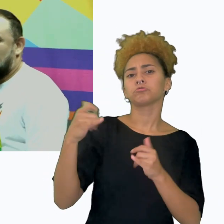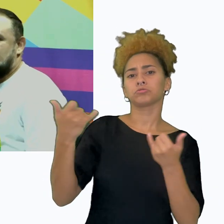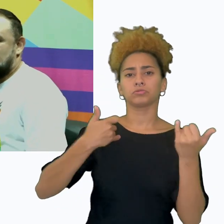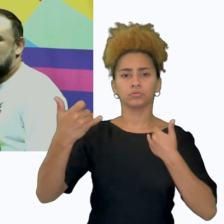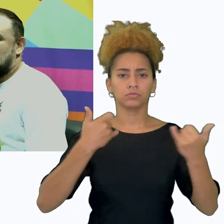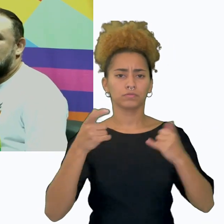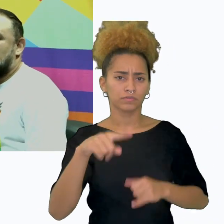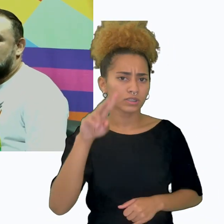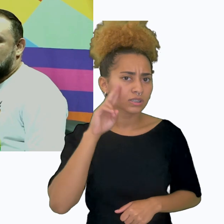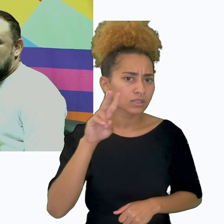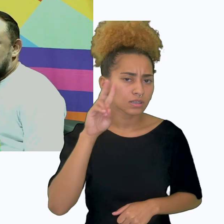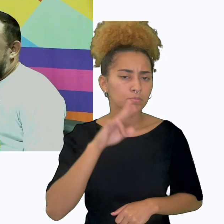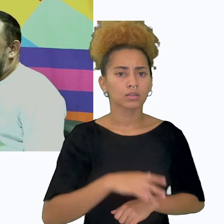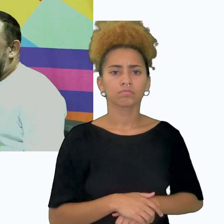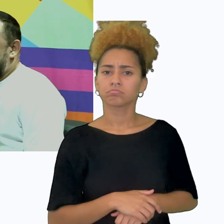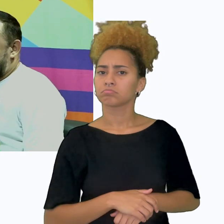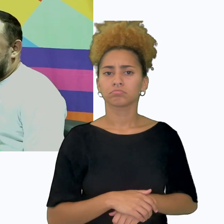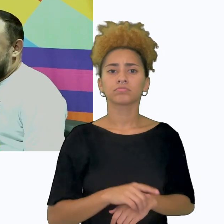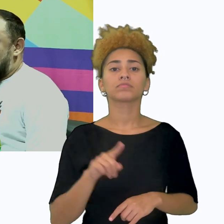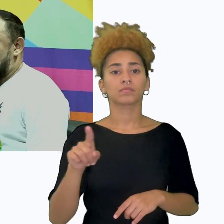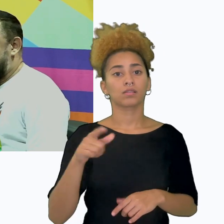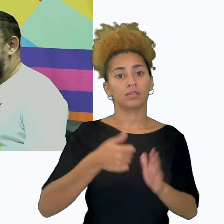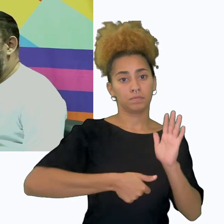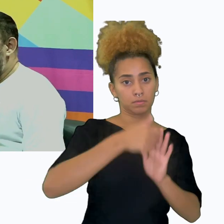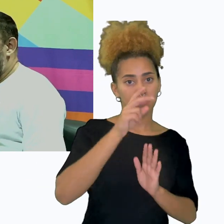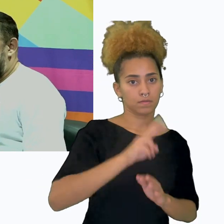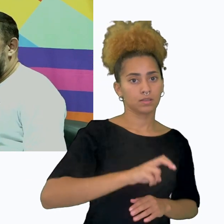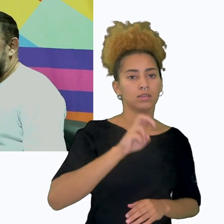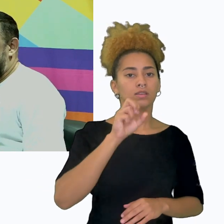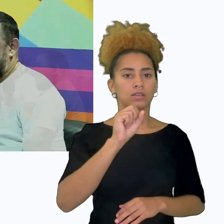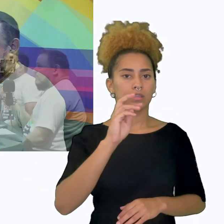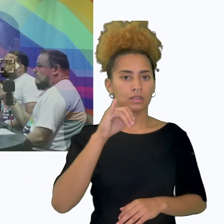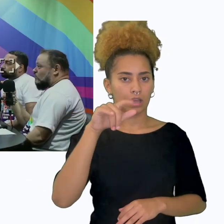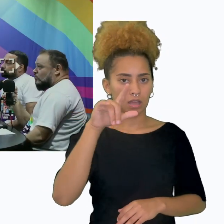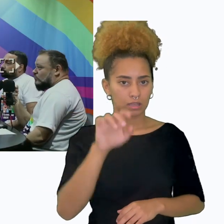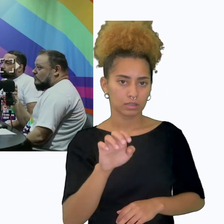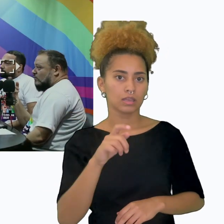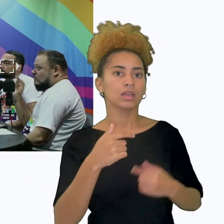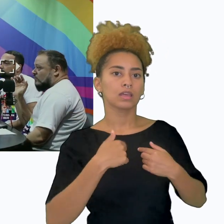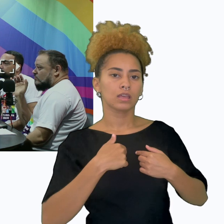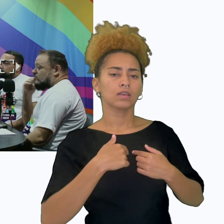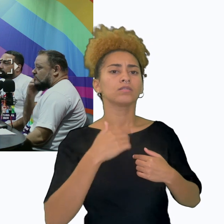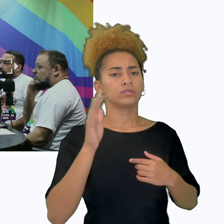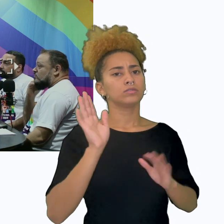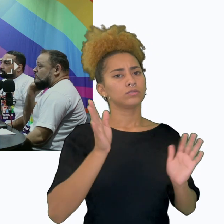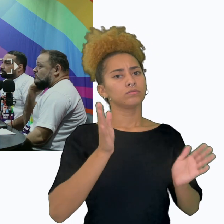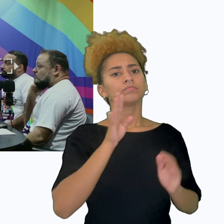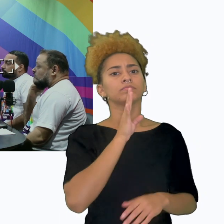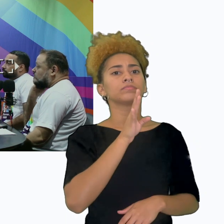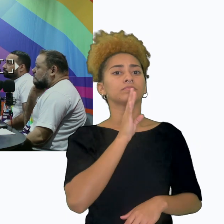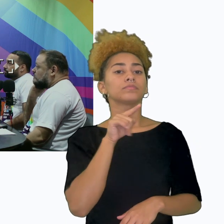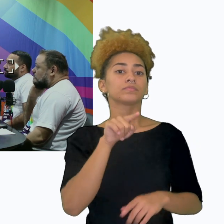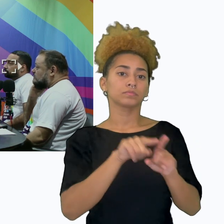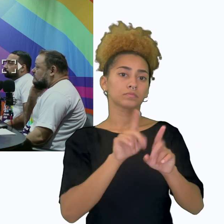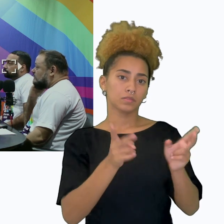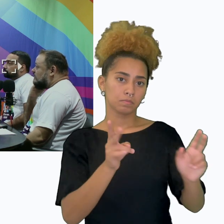que existia. A Laila Vocês não era- lembram? Não era nascida. Ah, porque a Laila foi na Itália, a primeira. É. Né? Tu, não. Não, Aí eu no fui da baixo Casa chamada Branca.